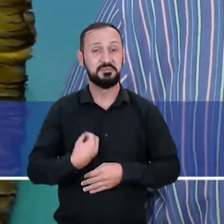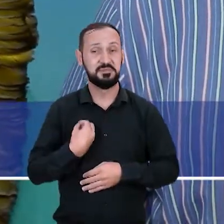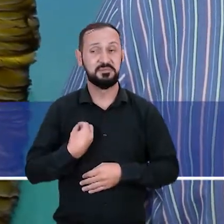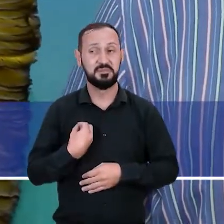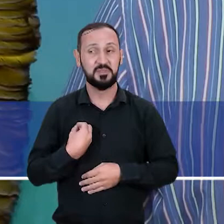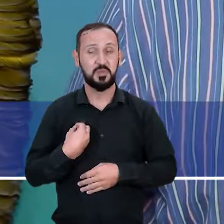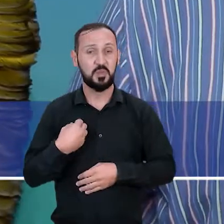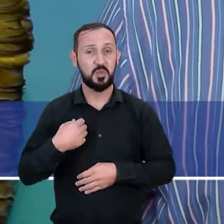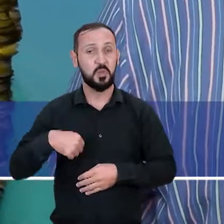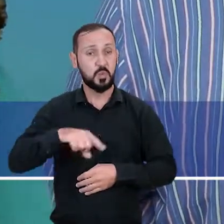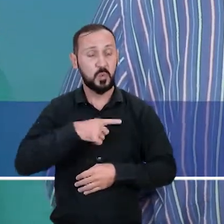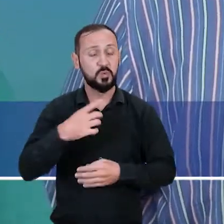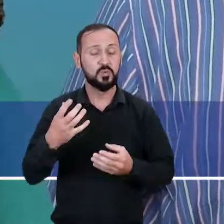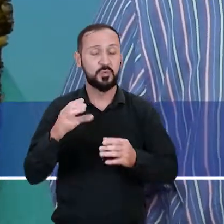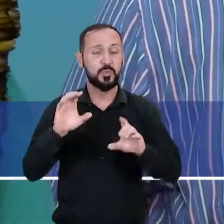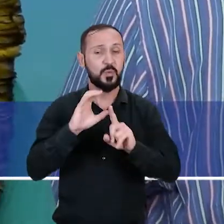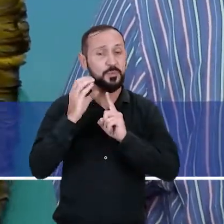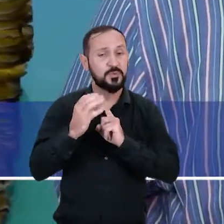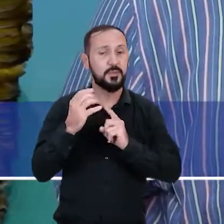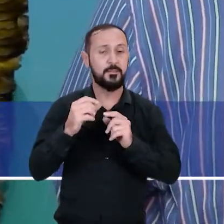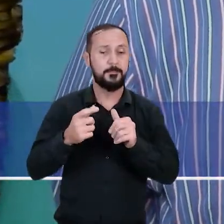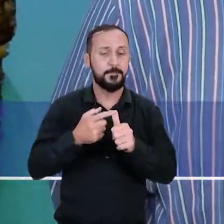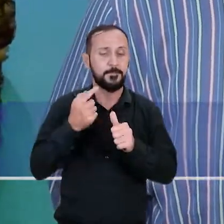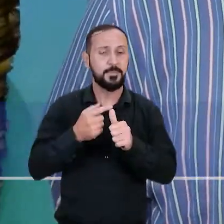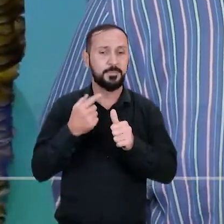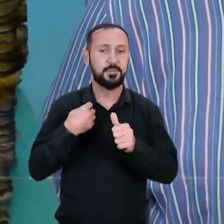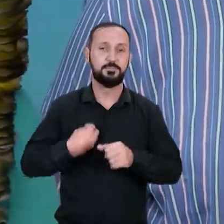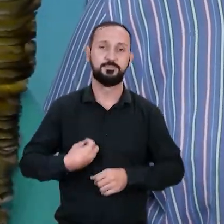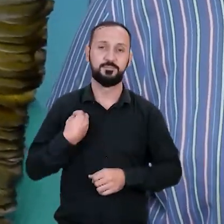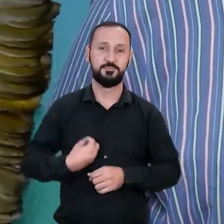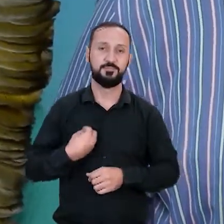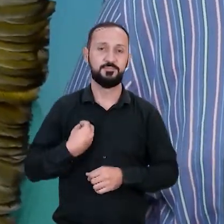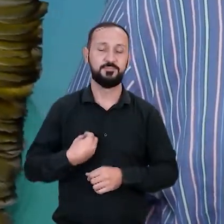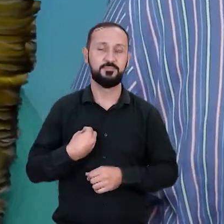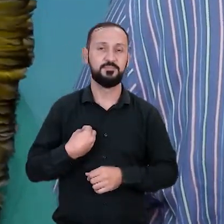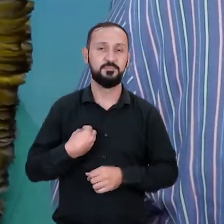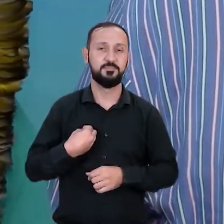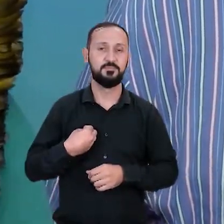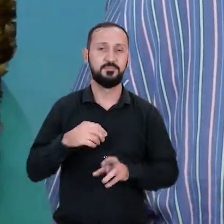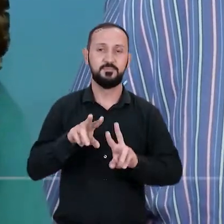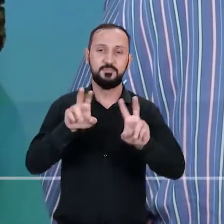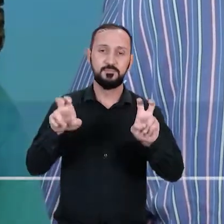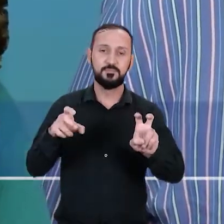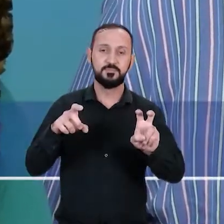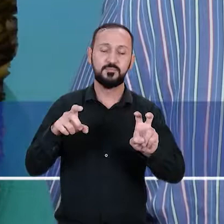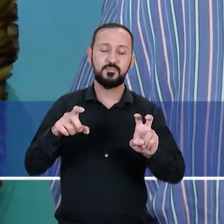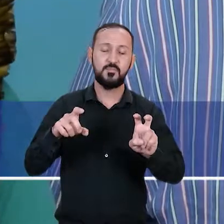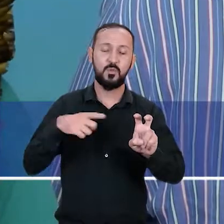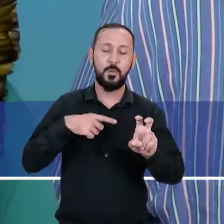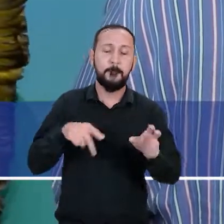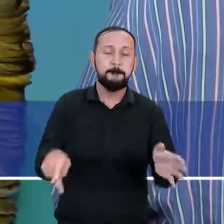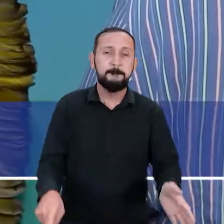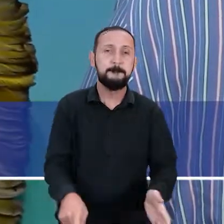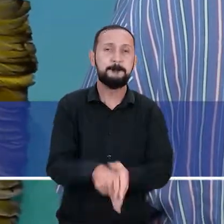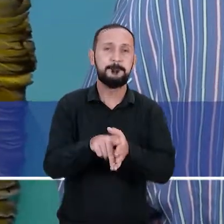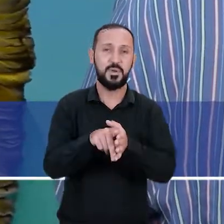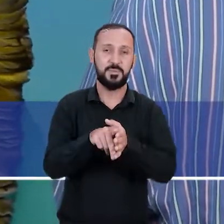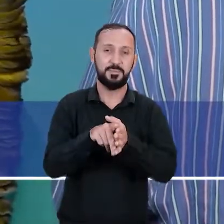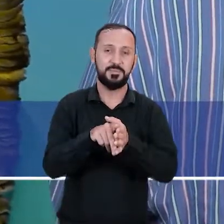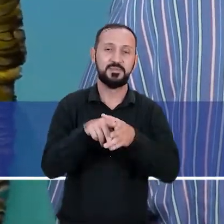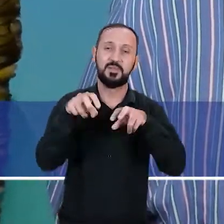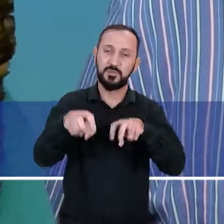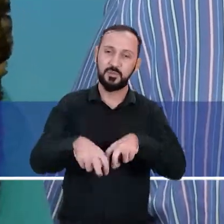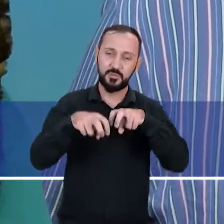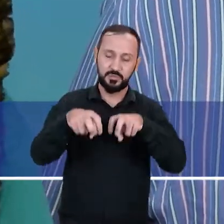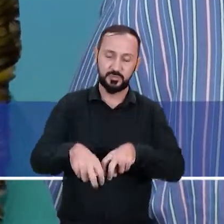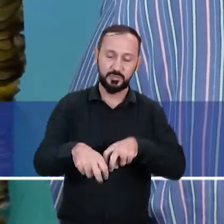como comunidade indígena, estamos participando pela primeira vez de uma audiência pública referente à questão de agricultores indígenas. Eu tenho certeza que a gente vem